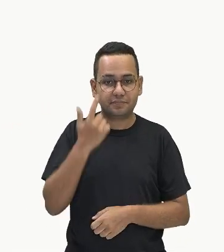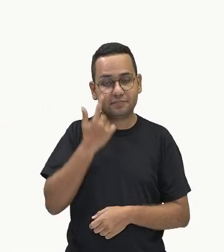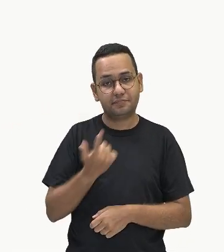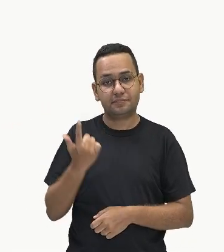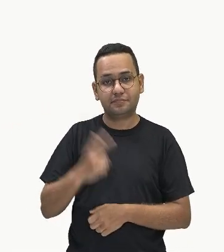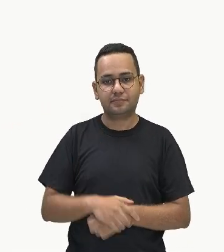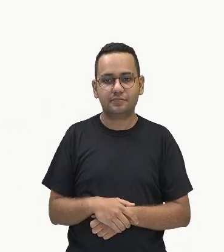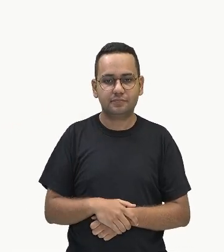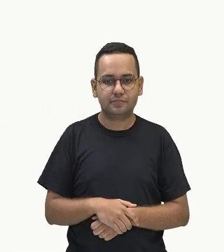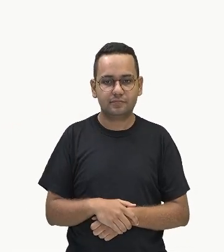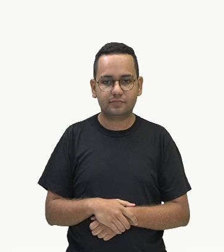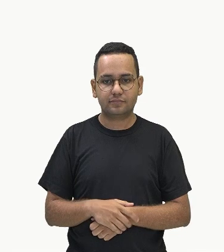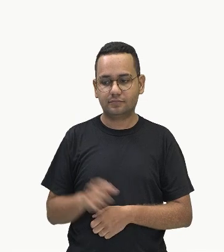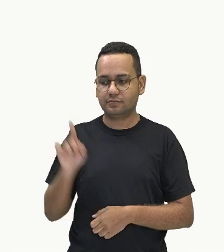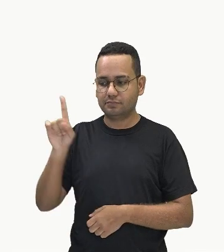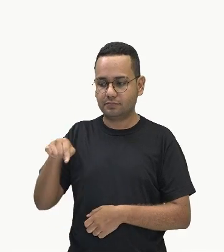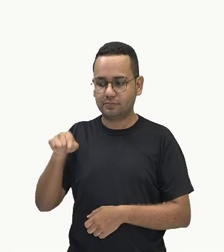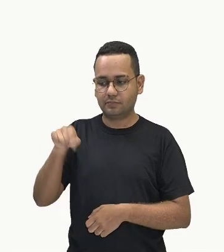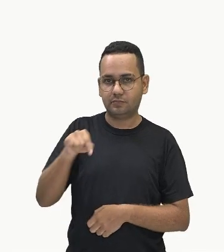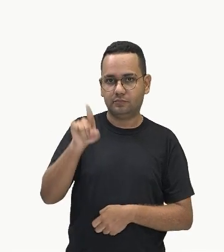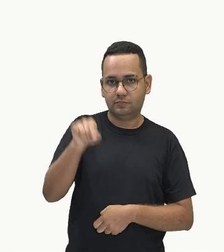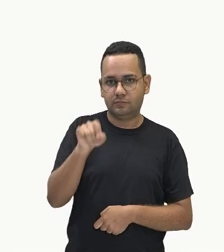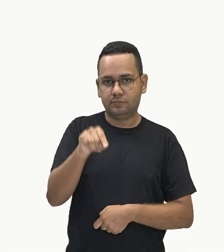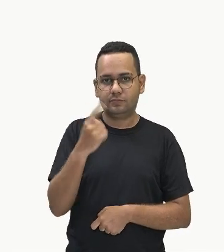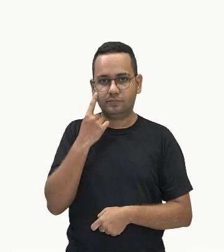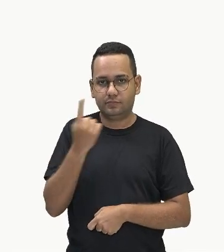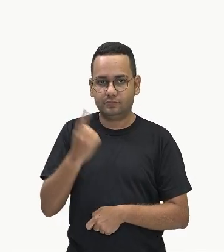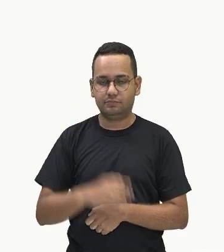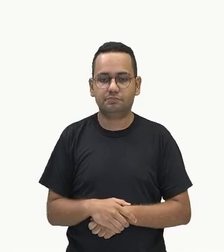sendo cortado os zeros.